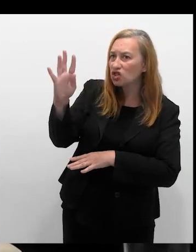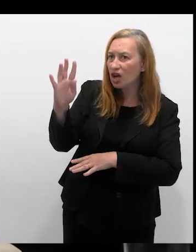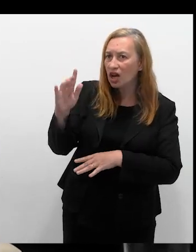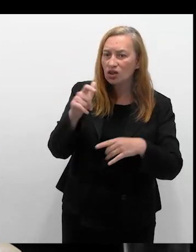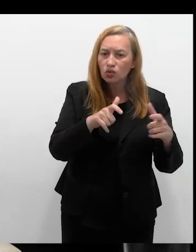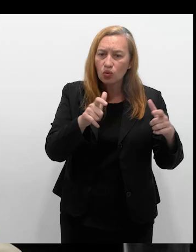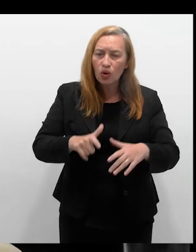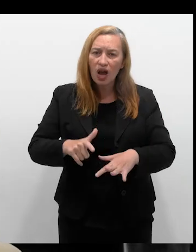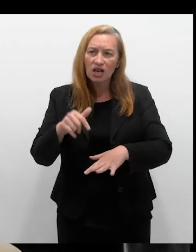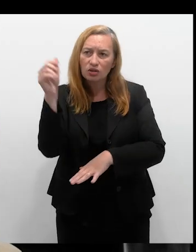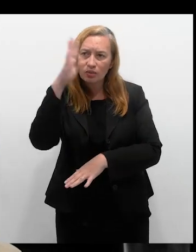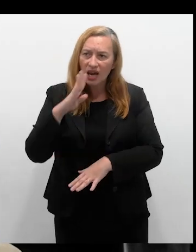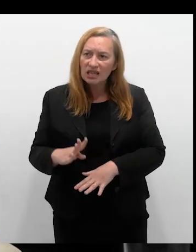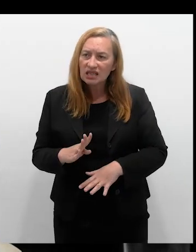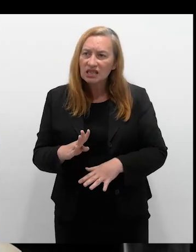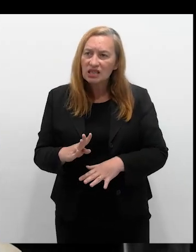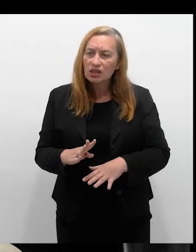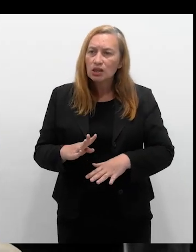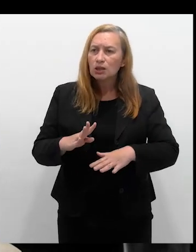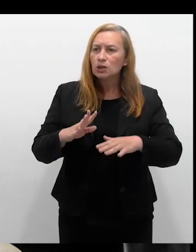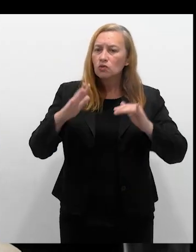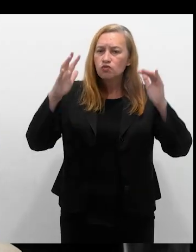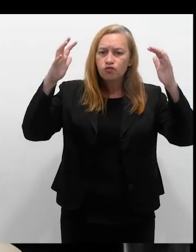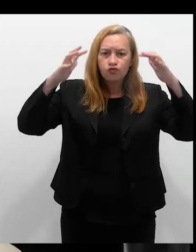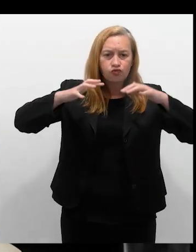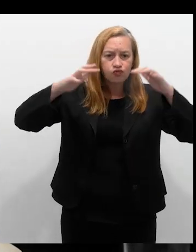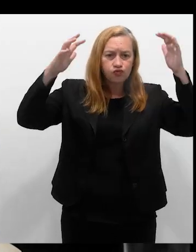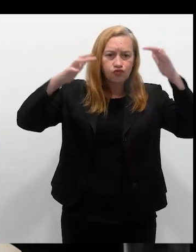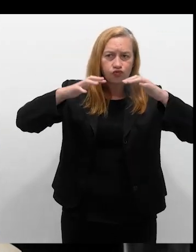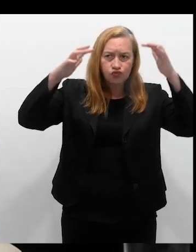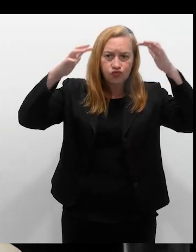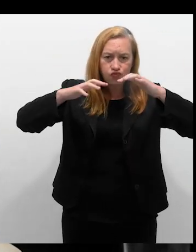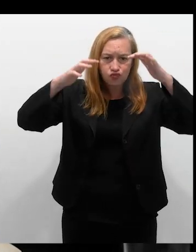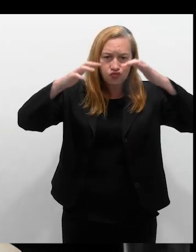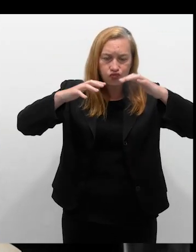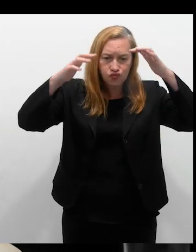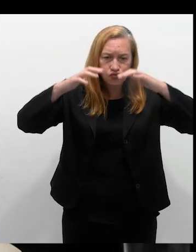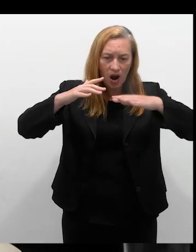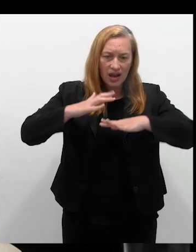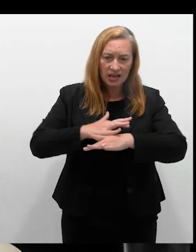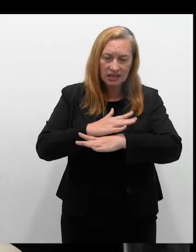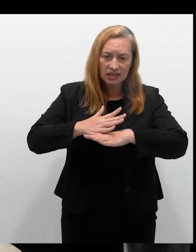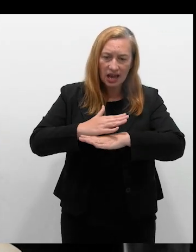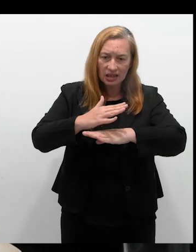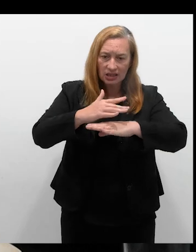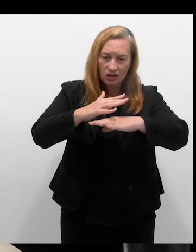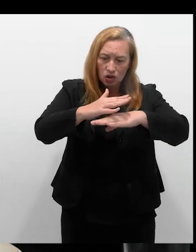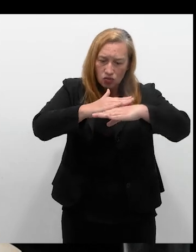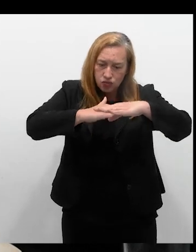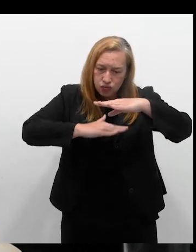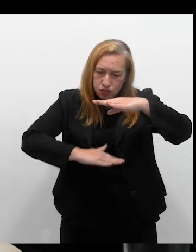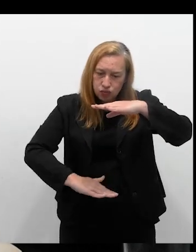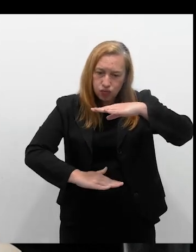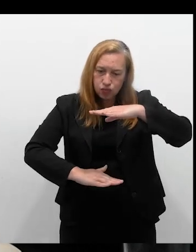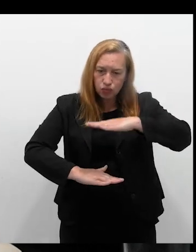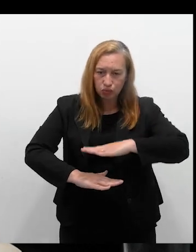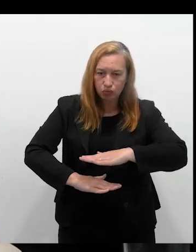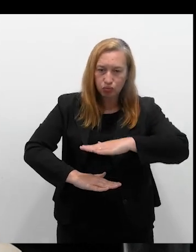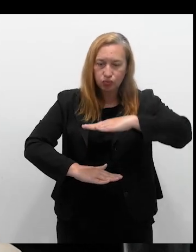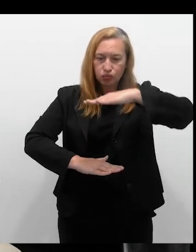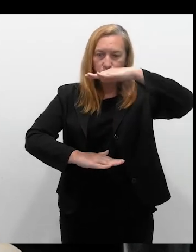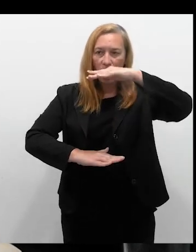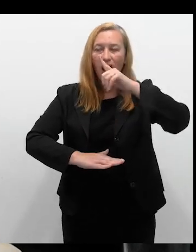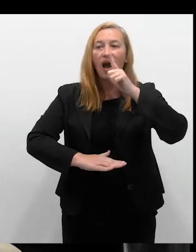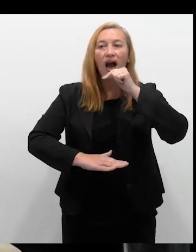uma cidade fictícia em algum canto do Brasil, em que essa cidade foi toda para debaixo d'água, em algum